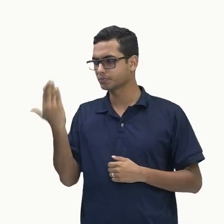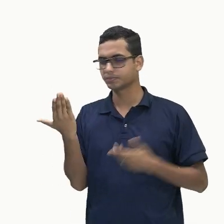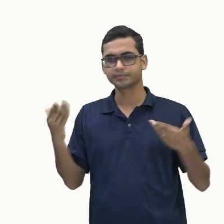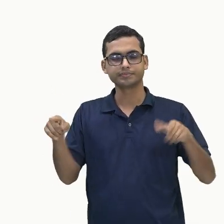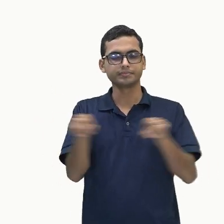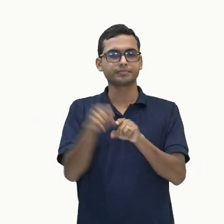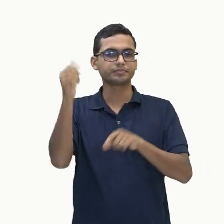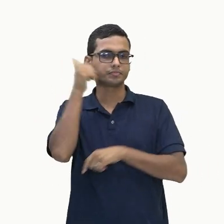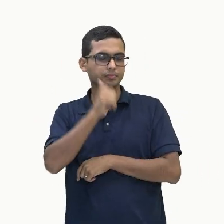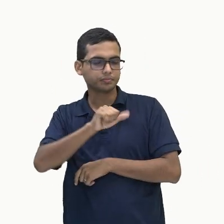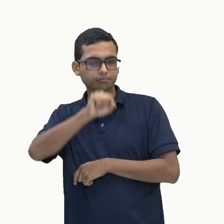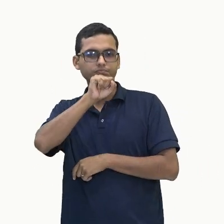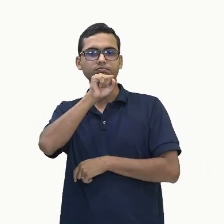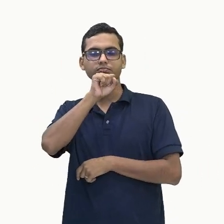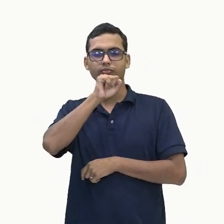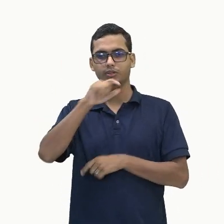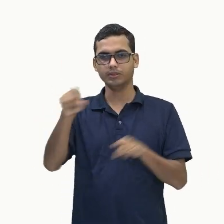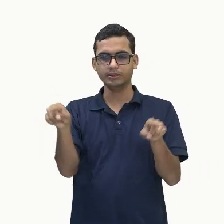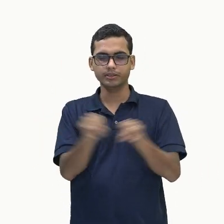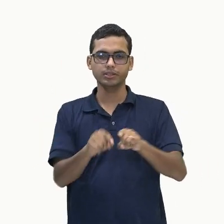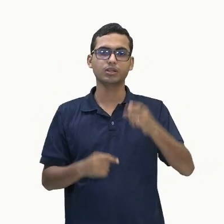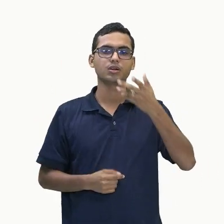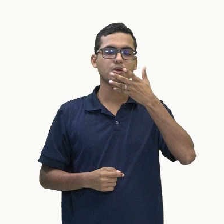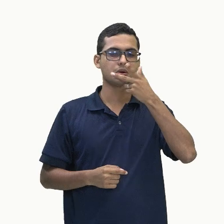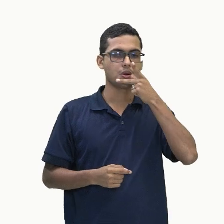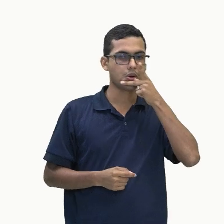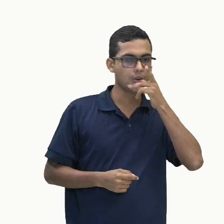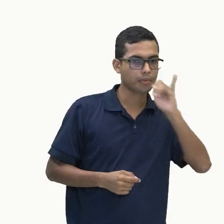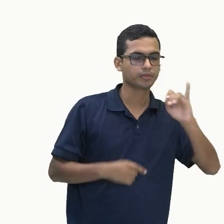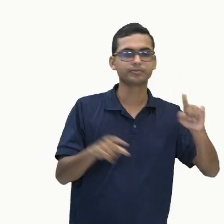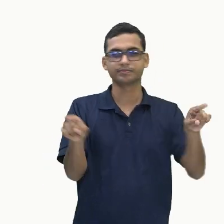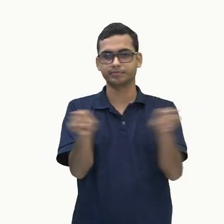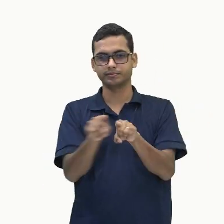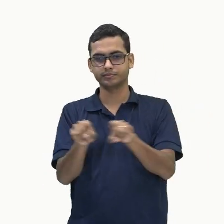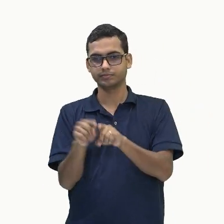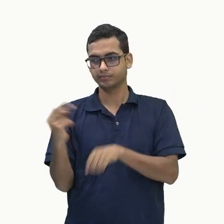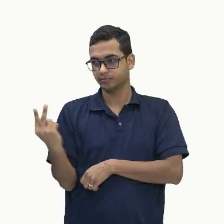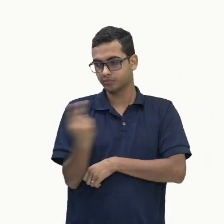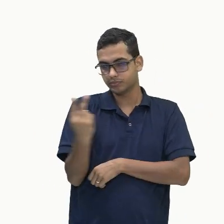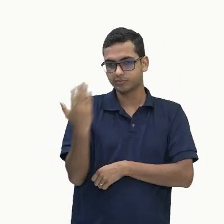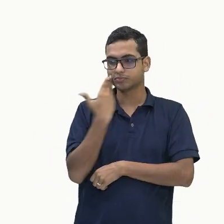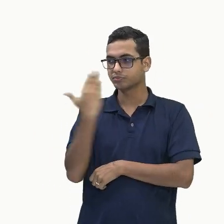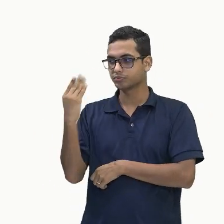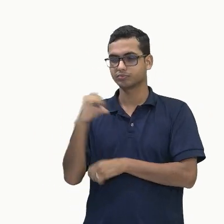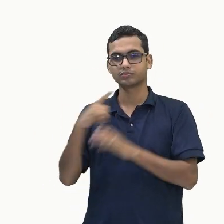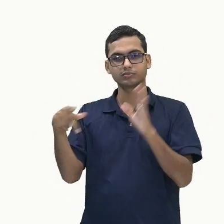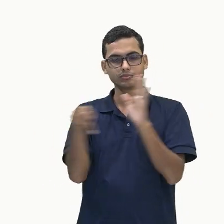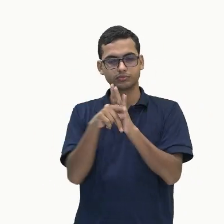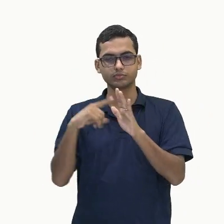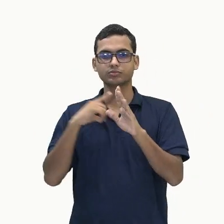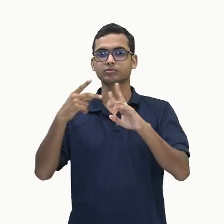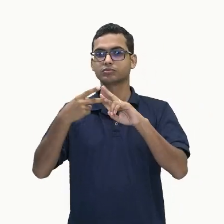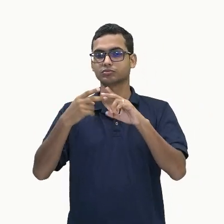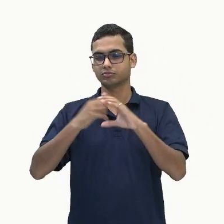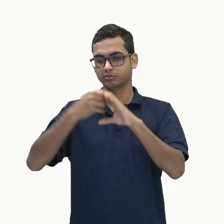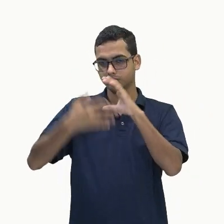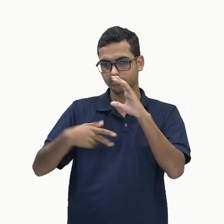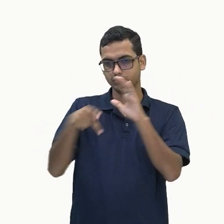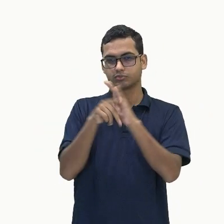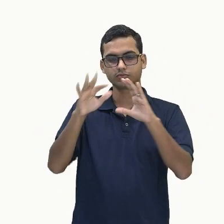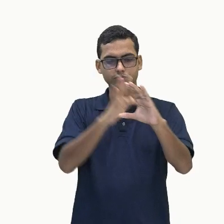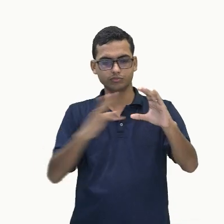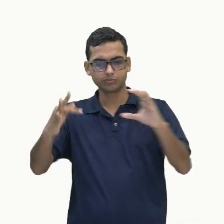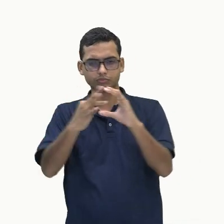mãe é afetada, o pai também é afetado. Portanto, ambos têm aí fenótipos semelhantes. Porém, percebo que dentro da